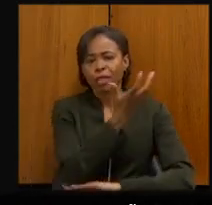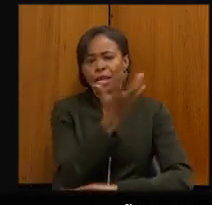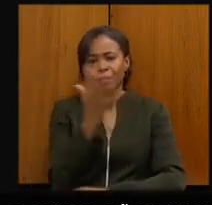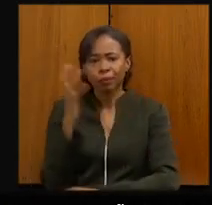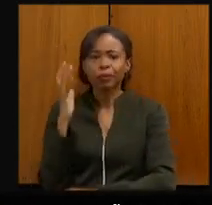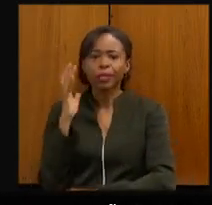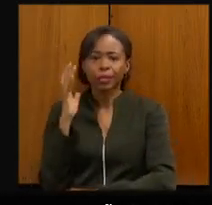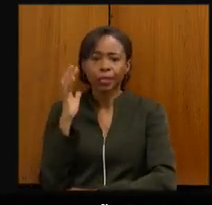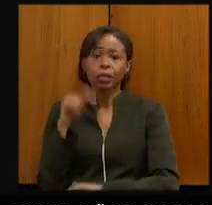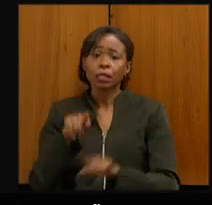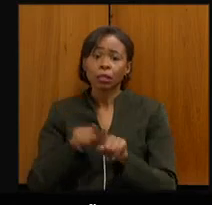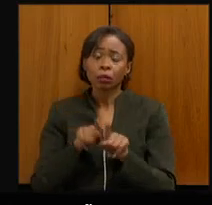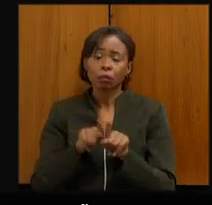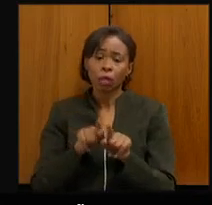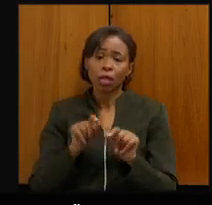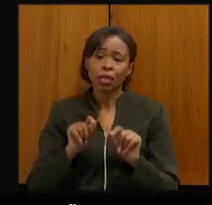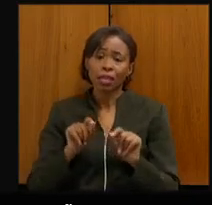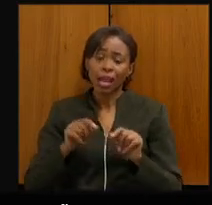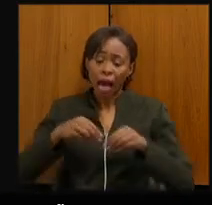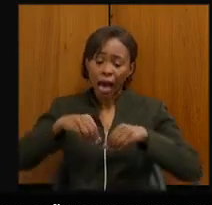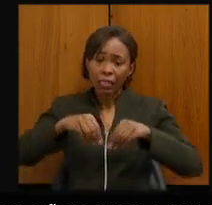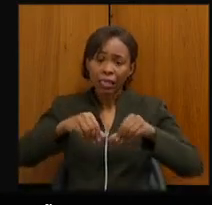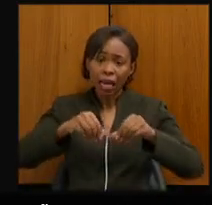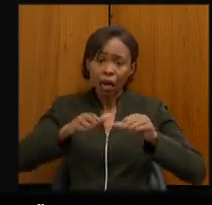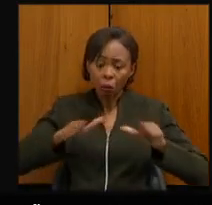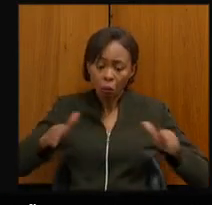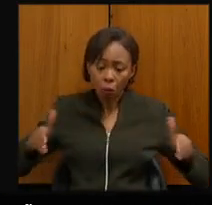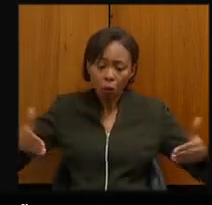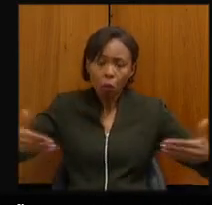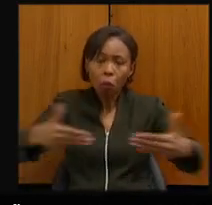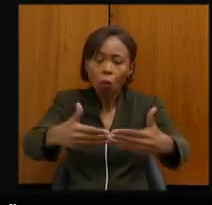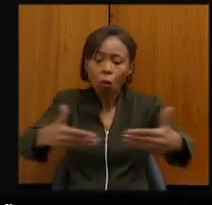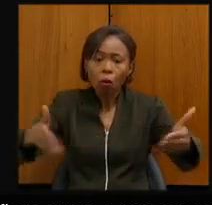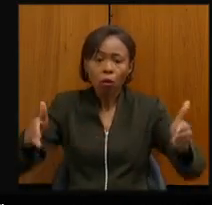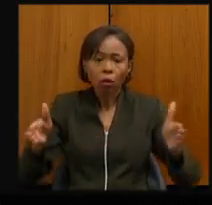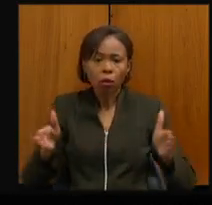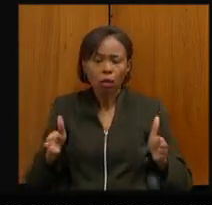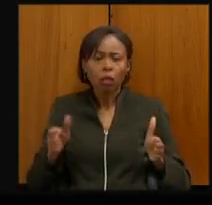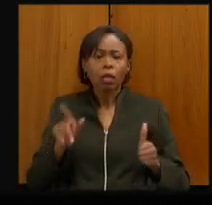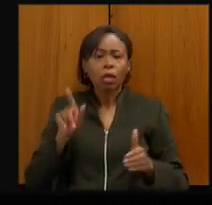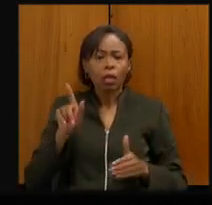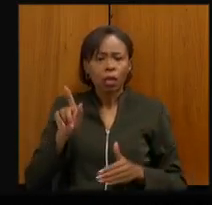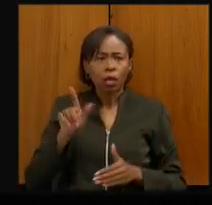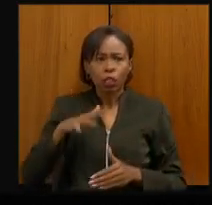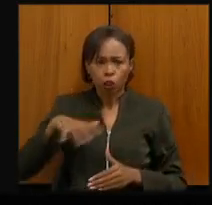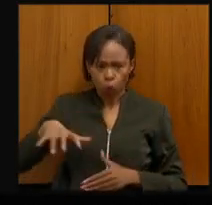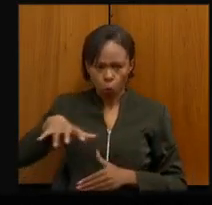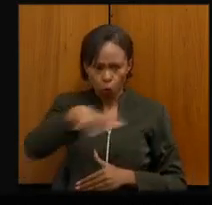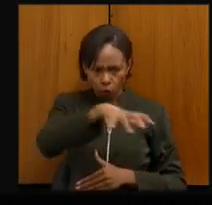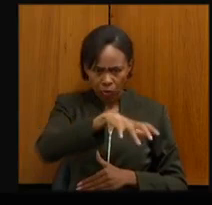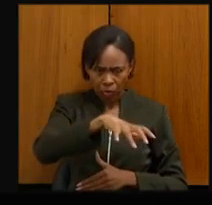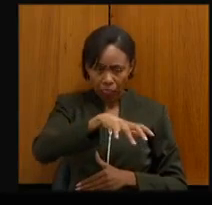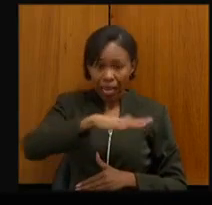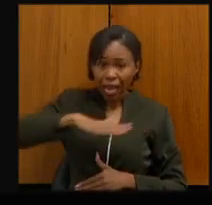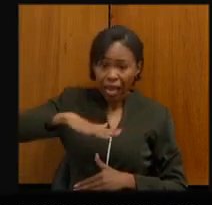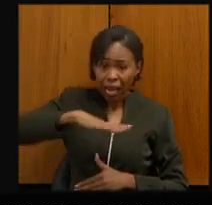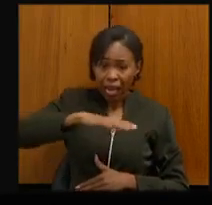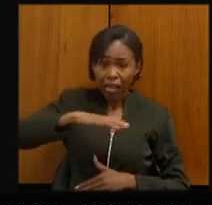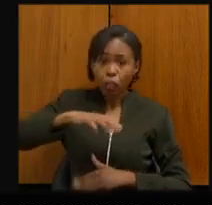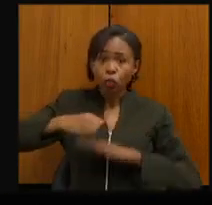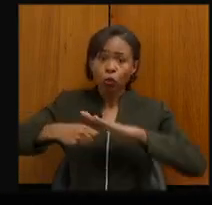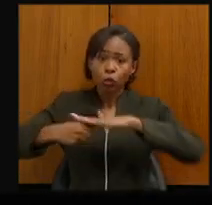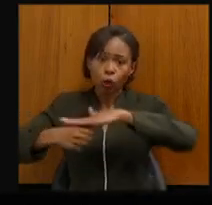cercamento das terras é E no caso do São Francisco essas comunidades que eu tô falando são do São Francisco né É uma